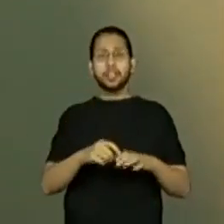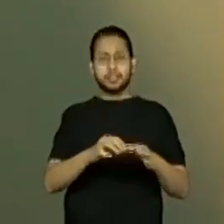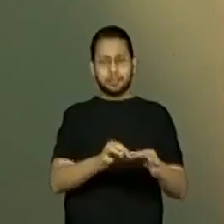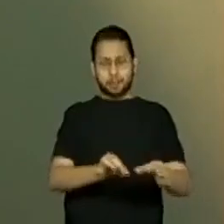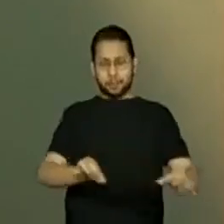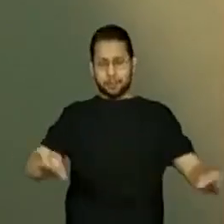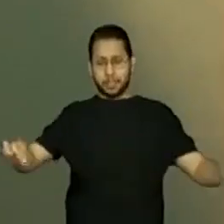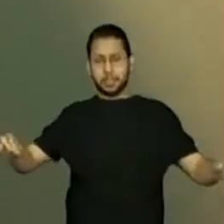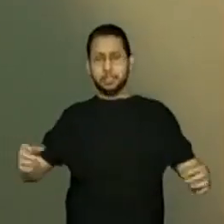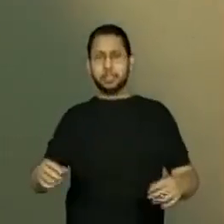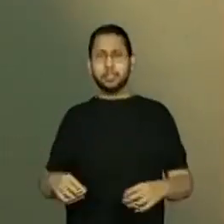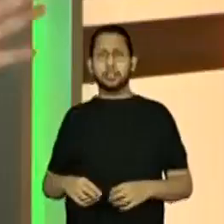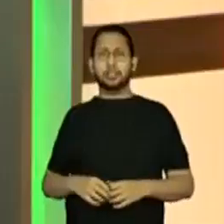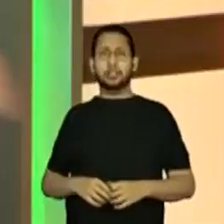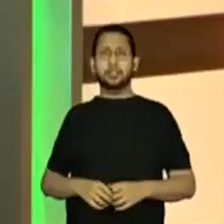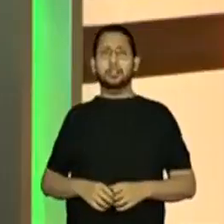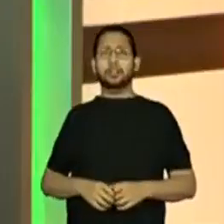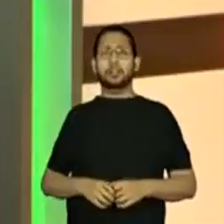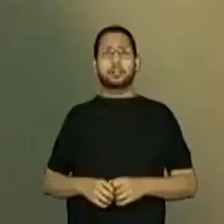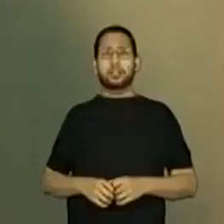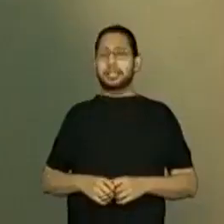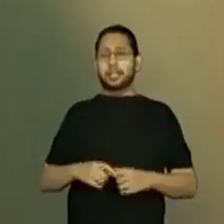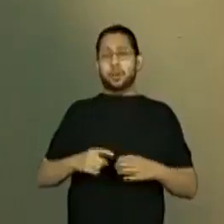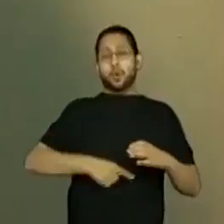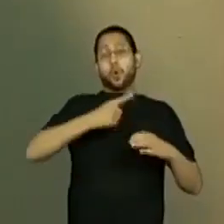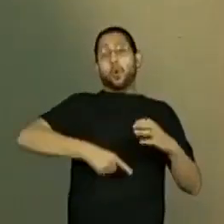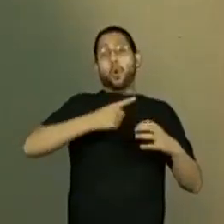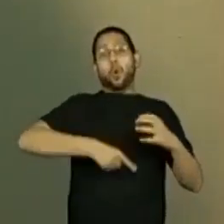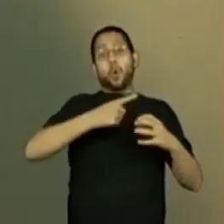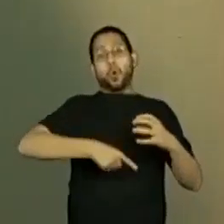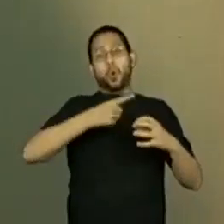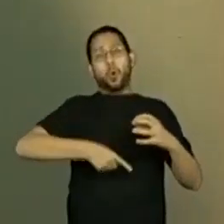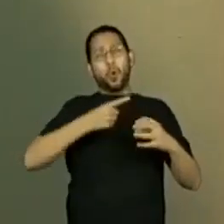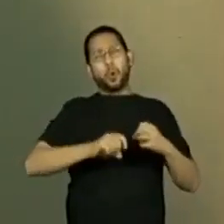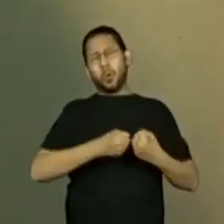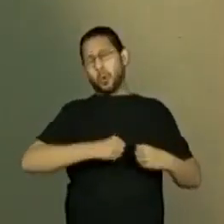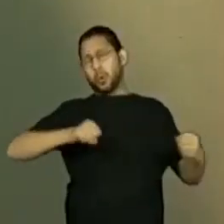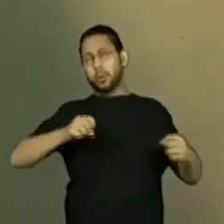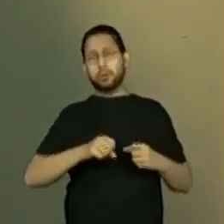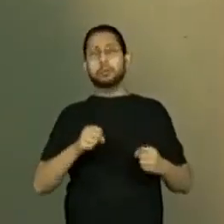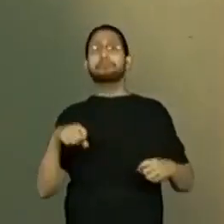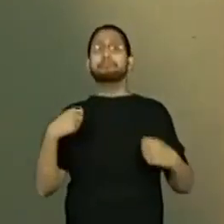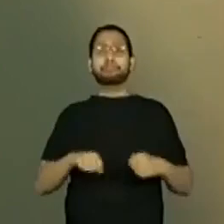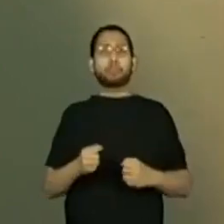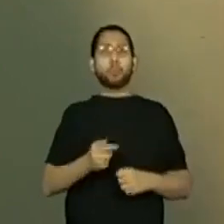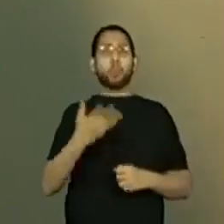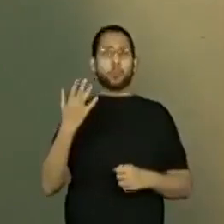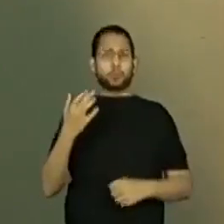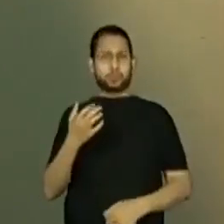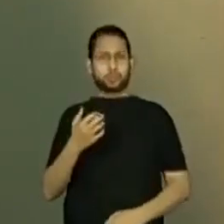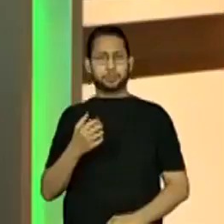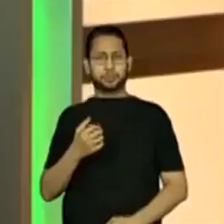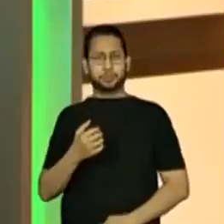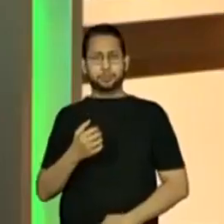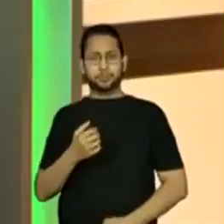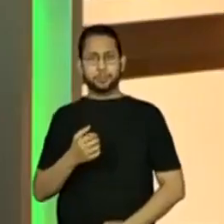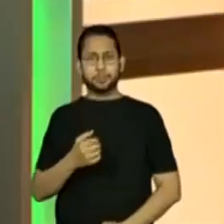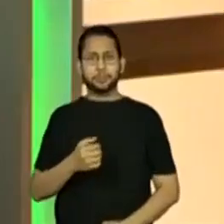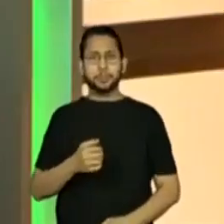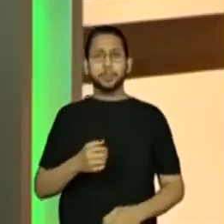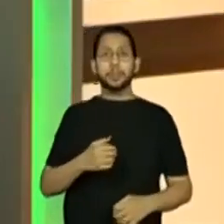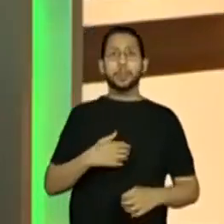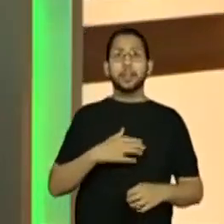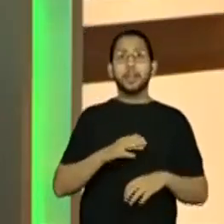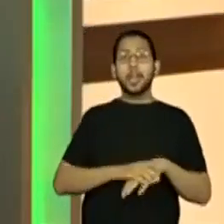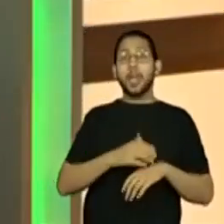tamanho Não. Quantos não ia dar o rolo rolos de barbante a gente ia precisar, gente? Exatamente. Eu acho